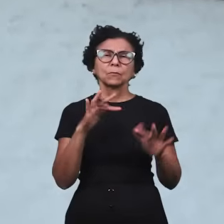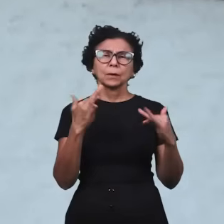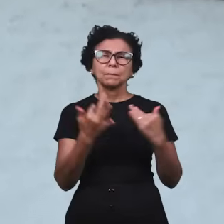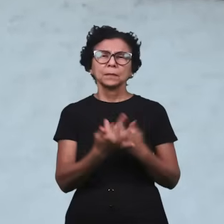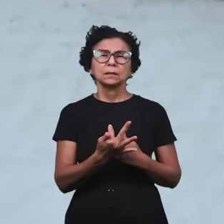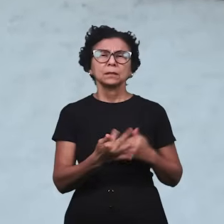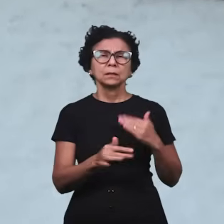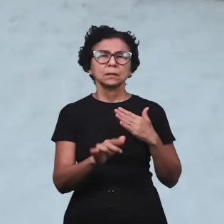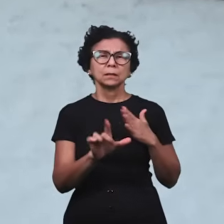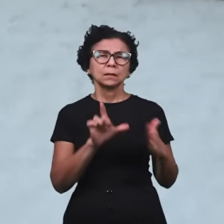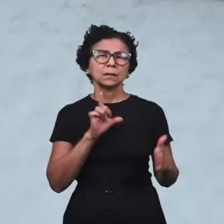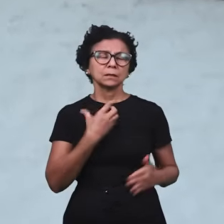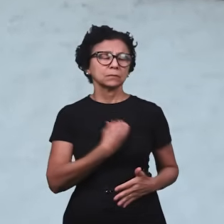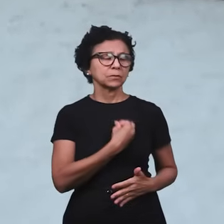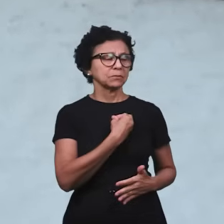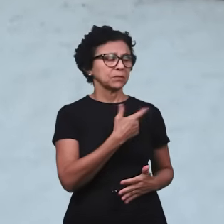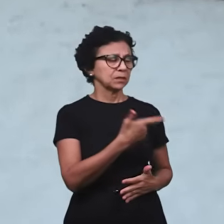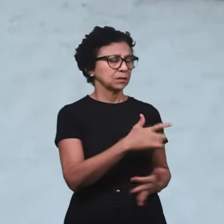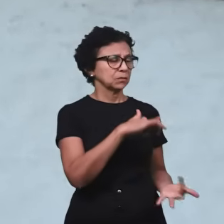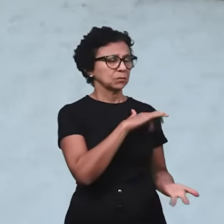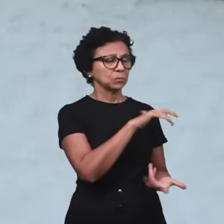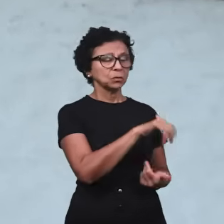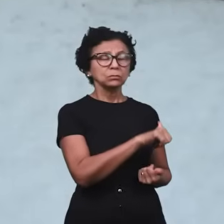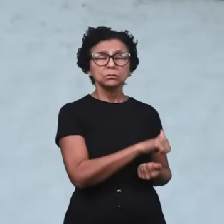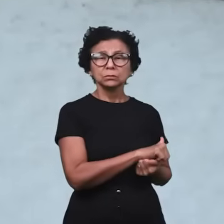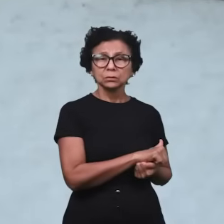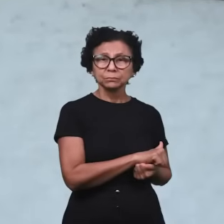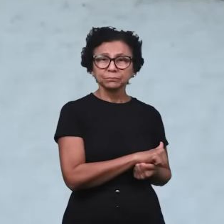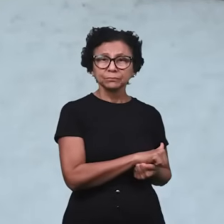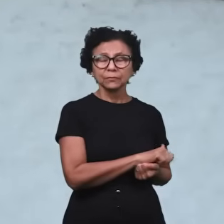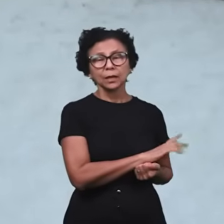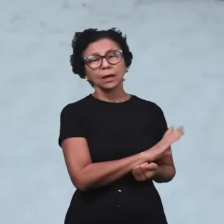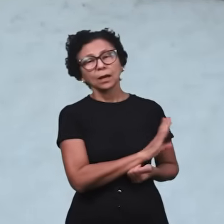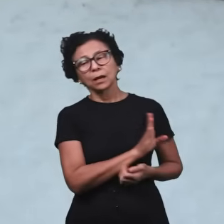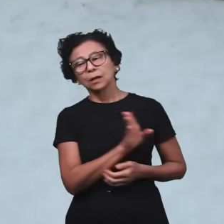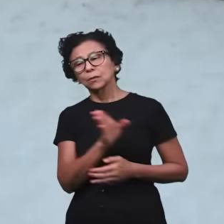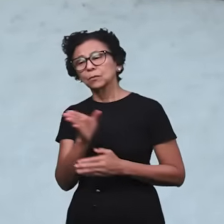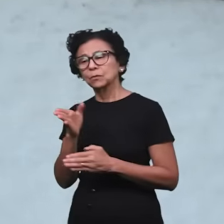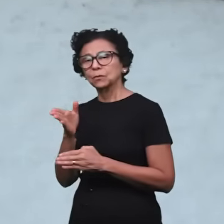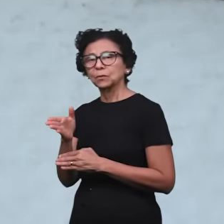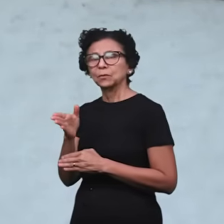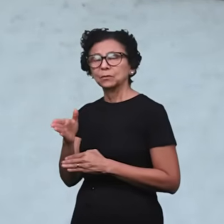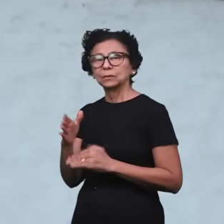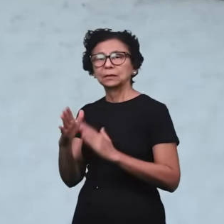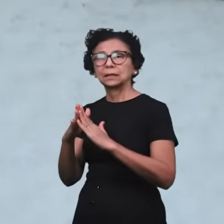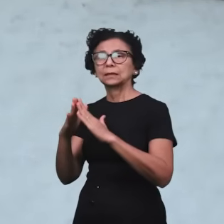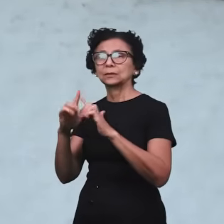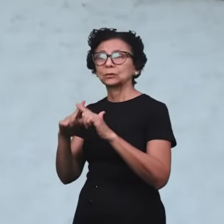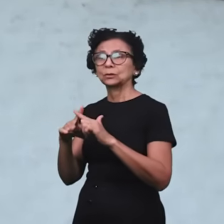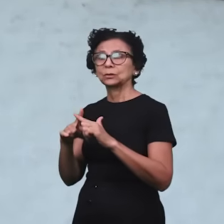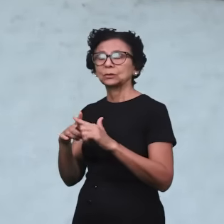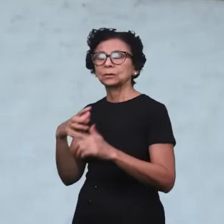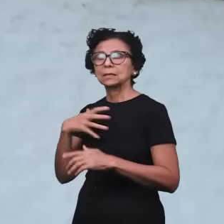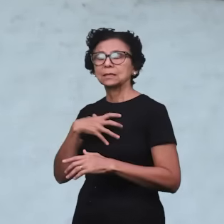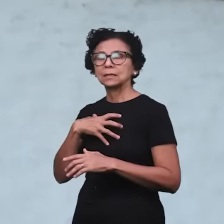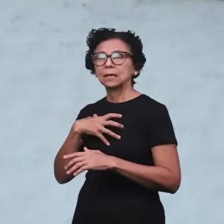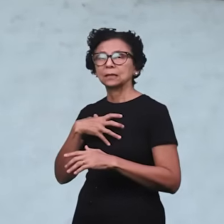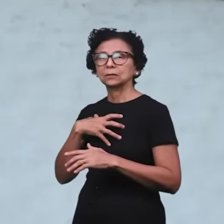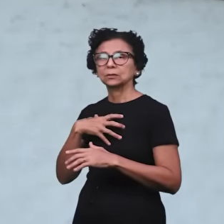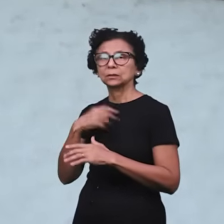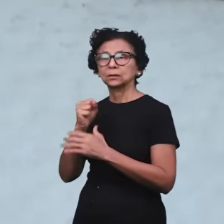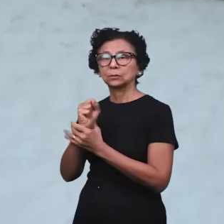mundo e elas chegam à casa do Senhor e ali elas encontram segurança,